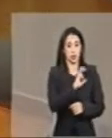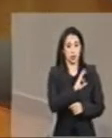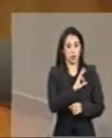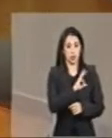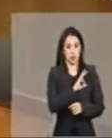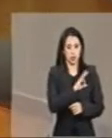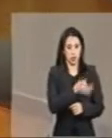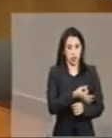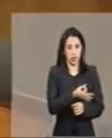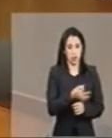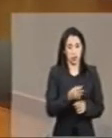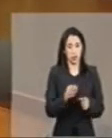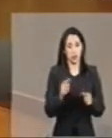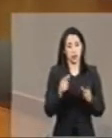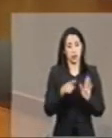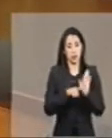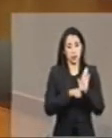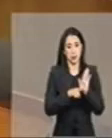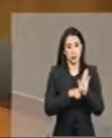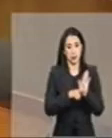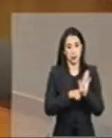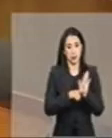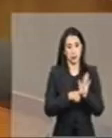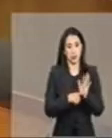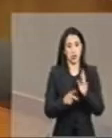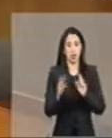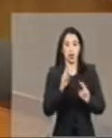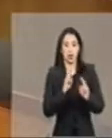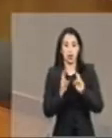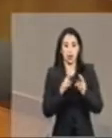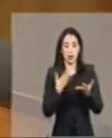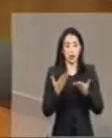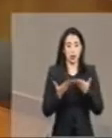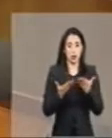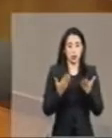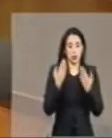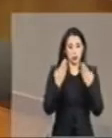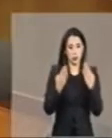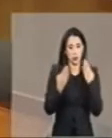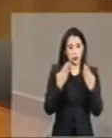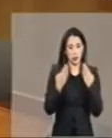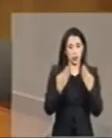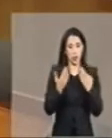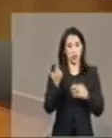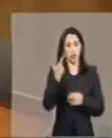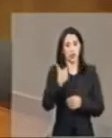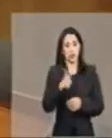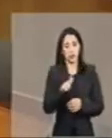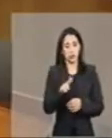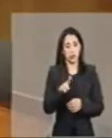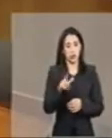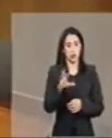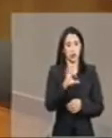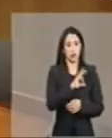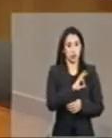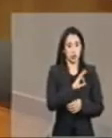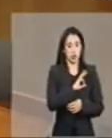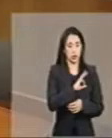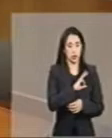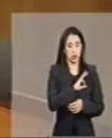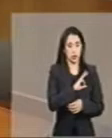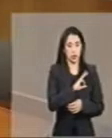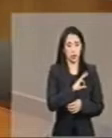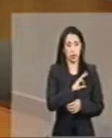ou em menor extensão, em relação a agentes consulares acreditados perante o governo